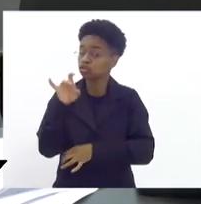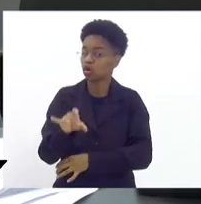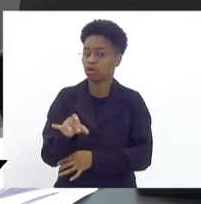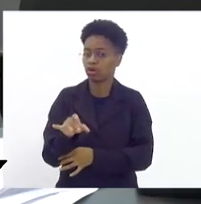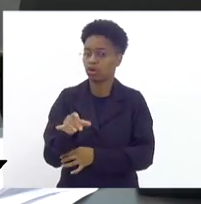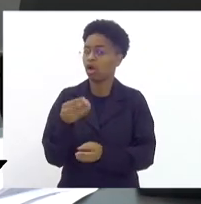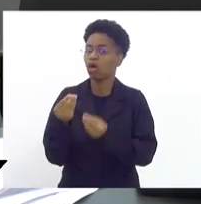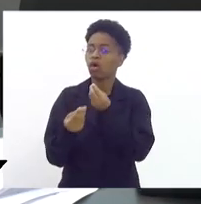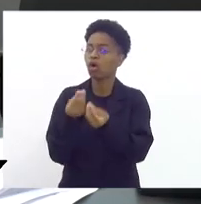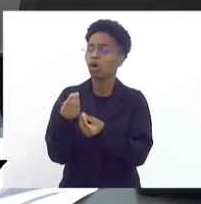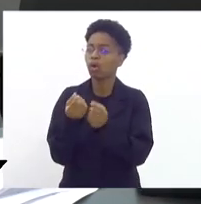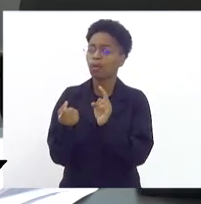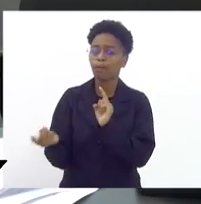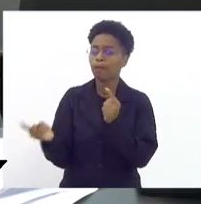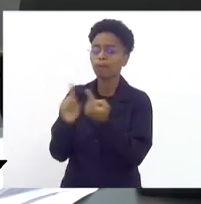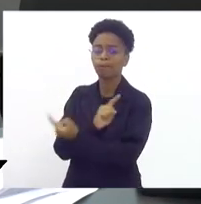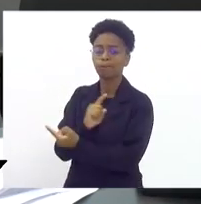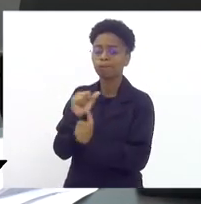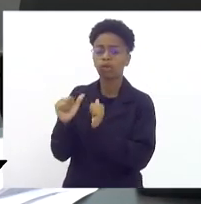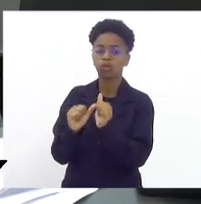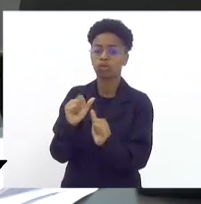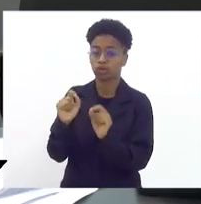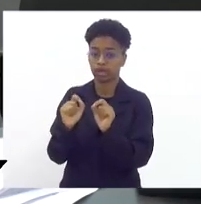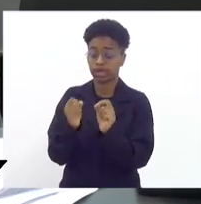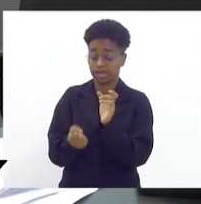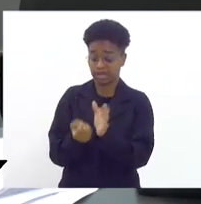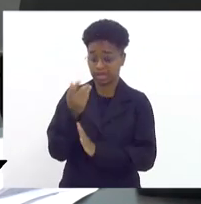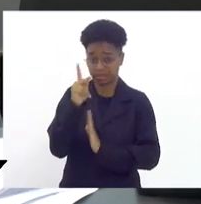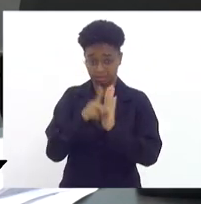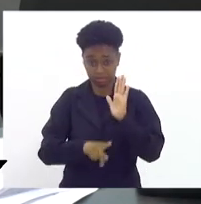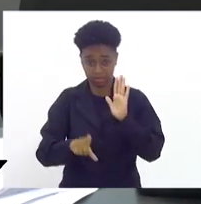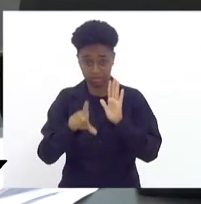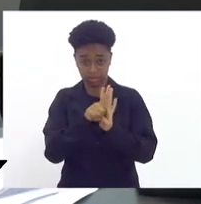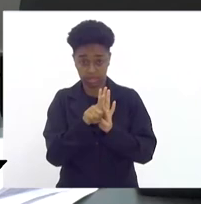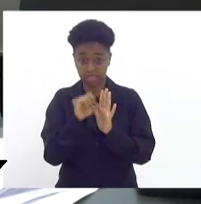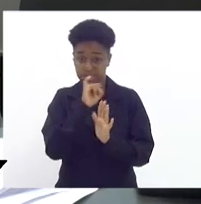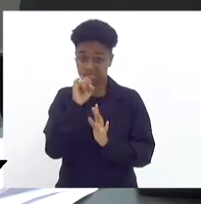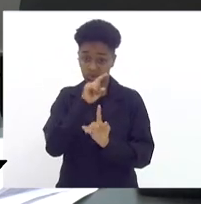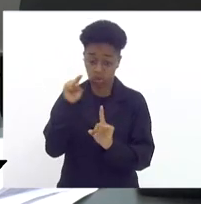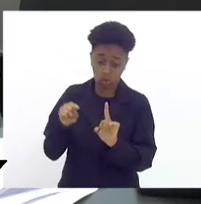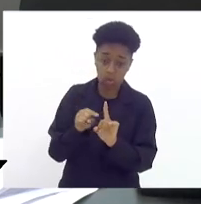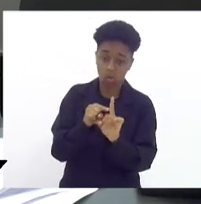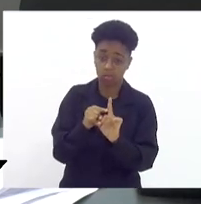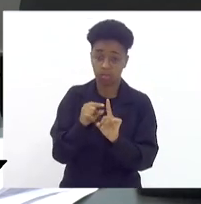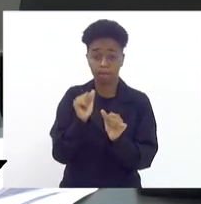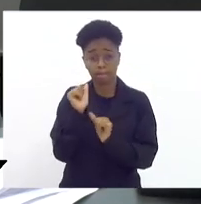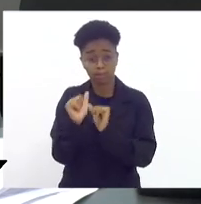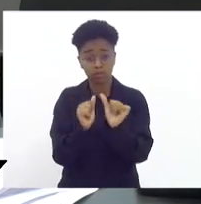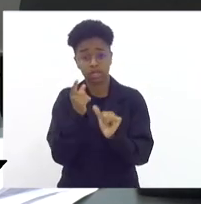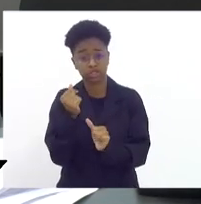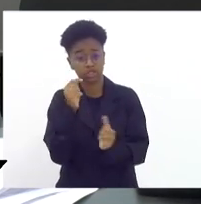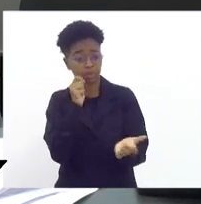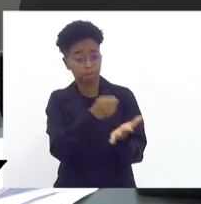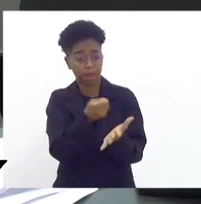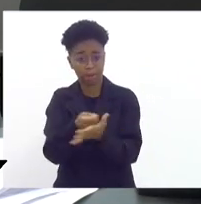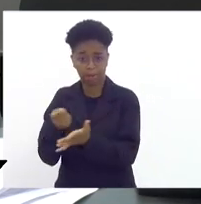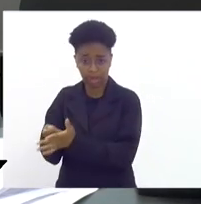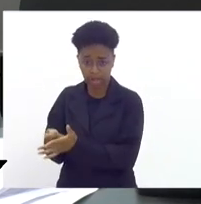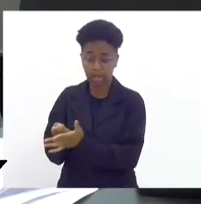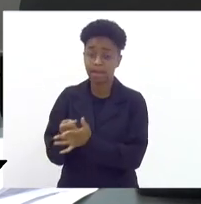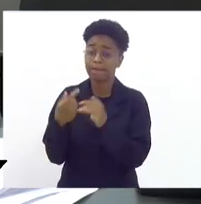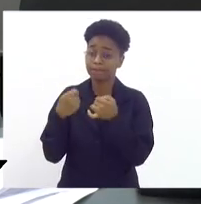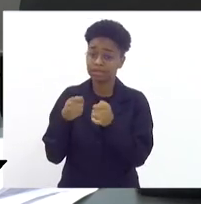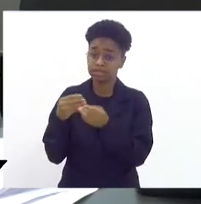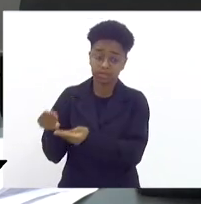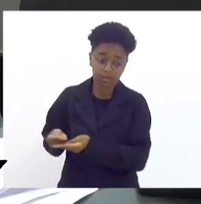de contorno? Um PL que vise alterar custos e emolumentos terá que vir